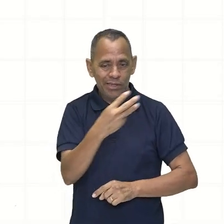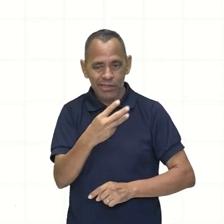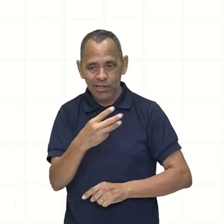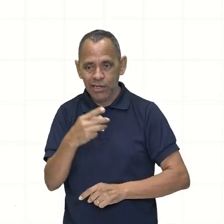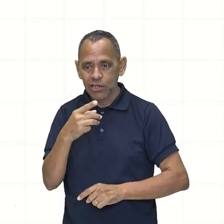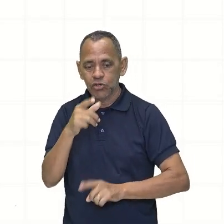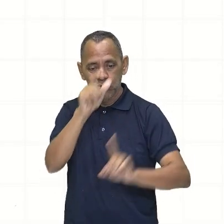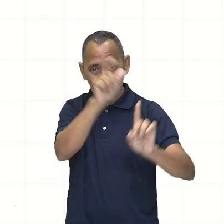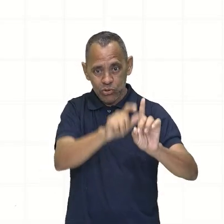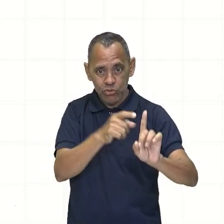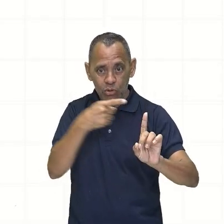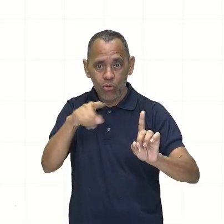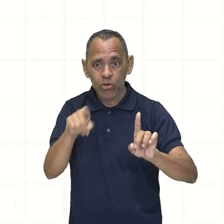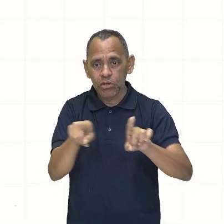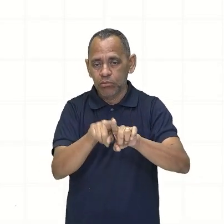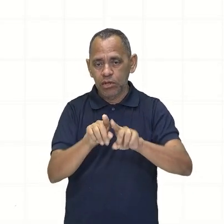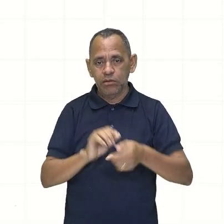pessoa,